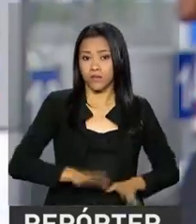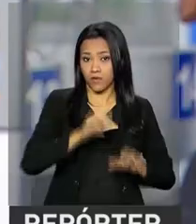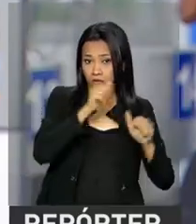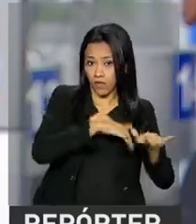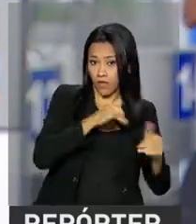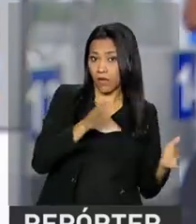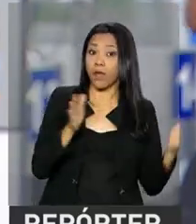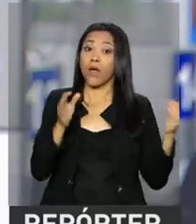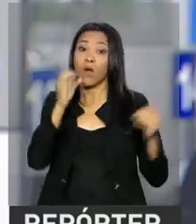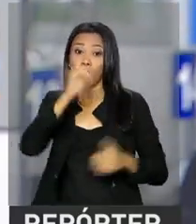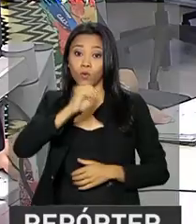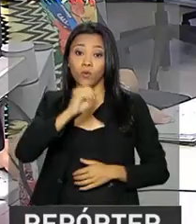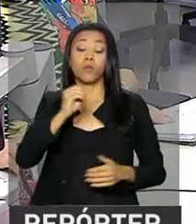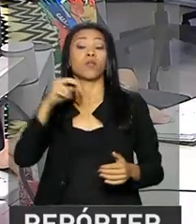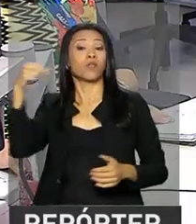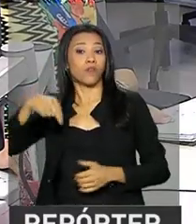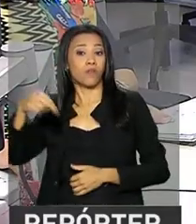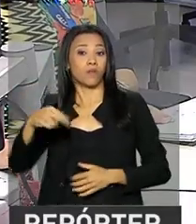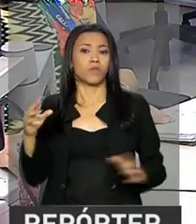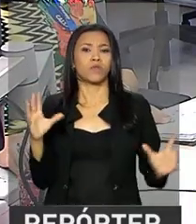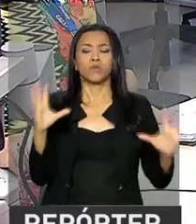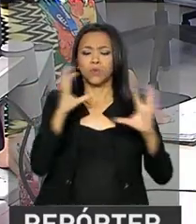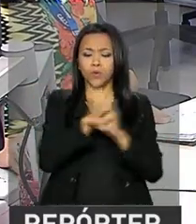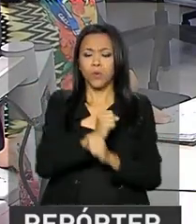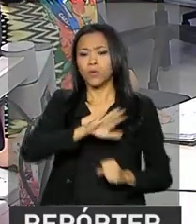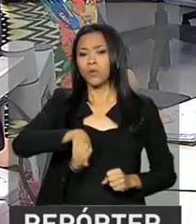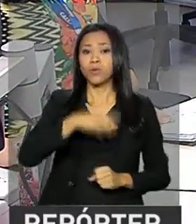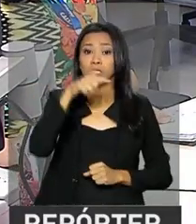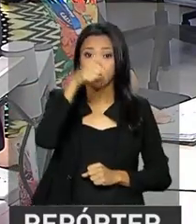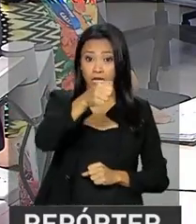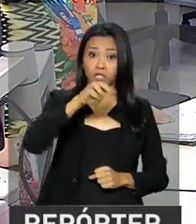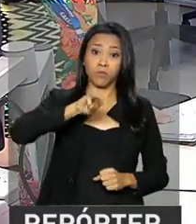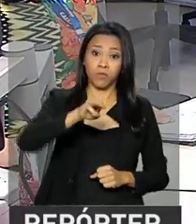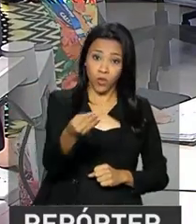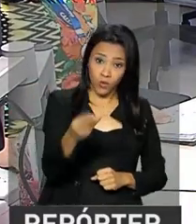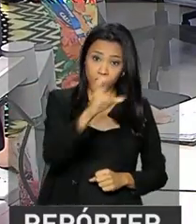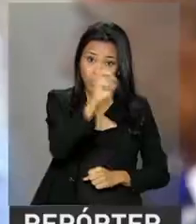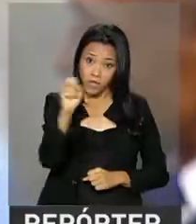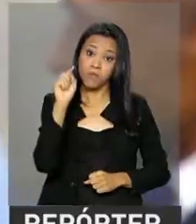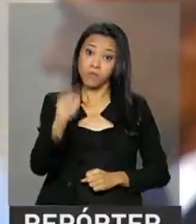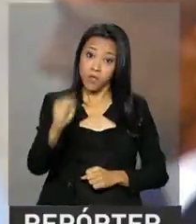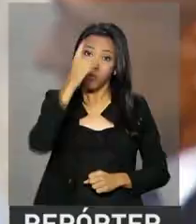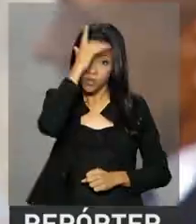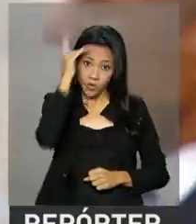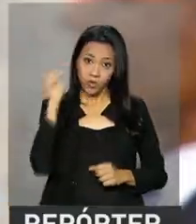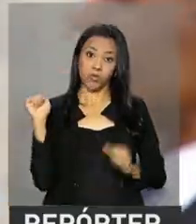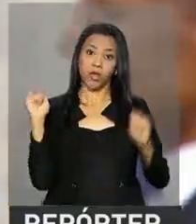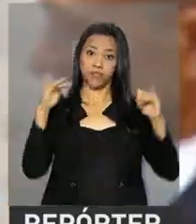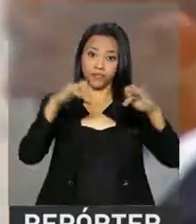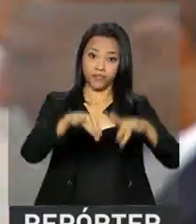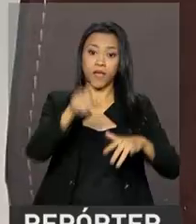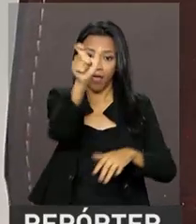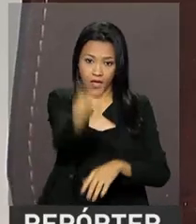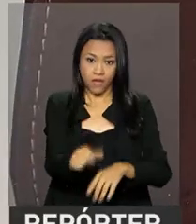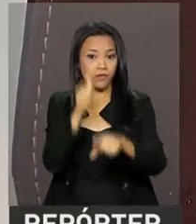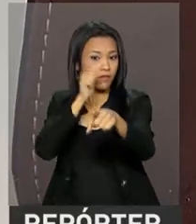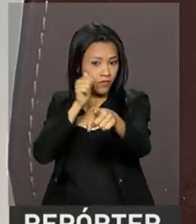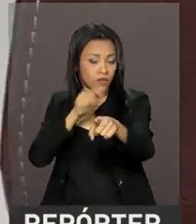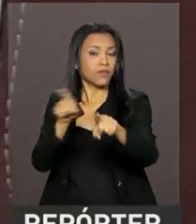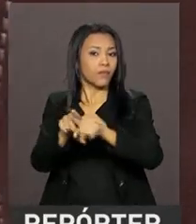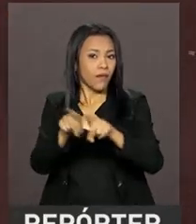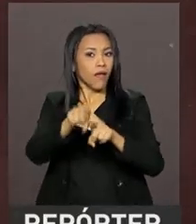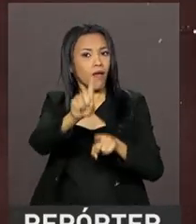setembro, outubro e novembro. No total são 7 milhões e meio de beneficiários. Dona Vânia é um deles, faz